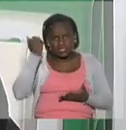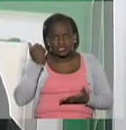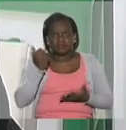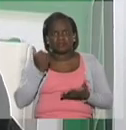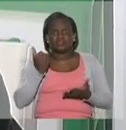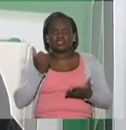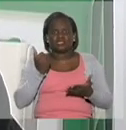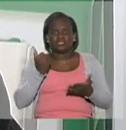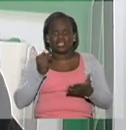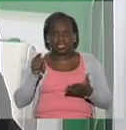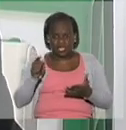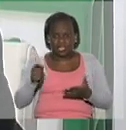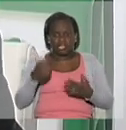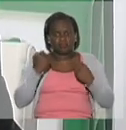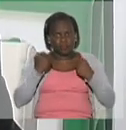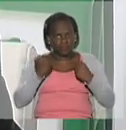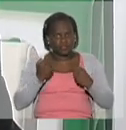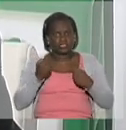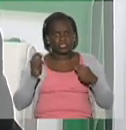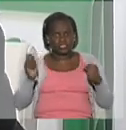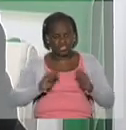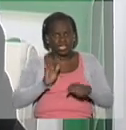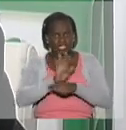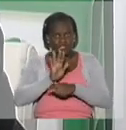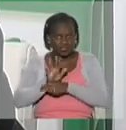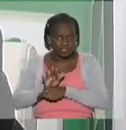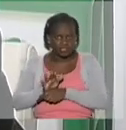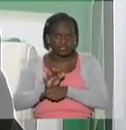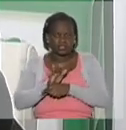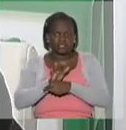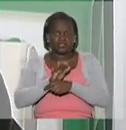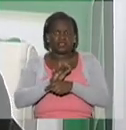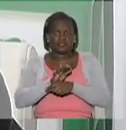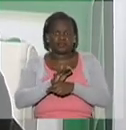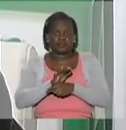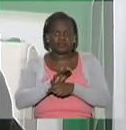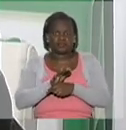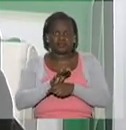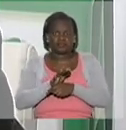sabe a poderosa ferramenta que ele tem na mão de